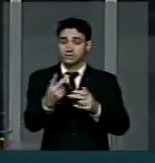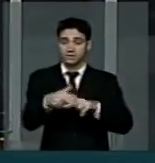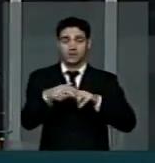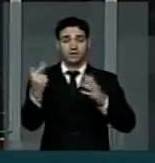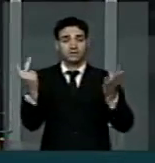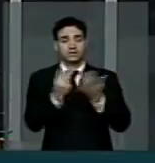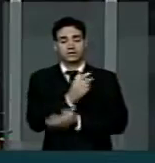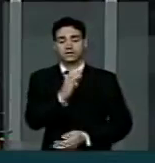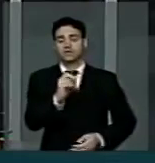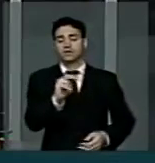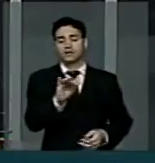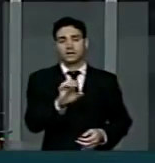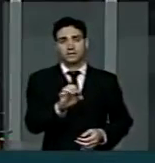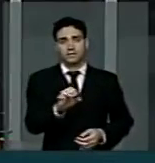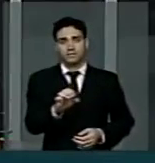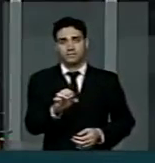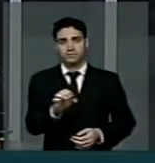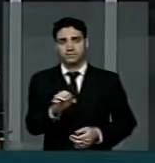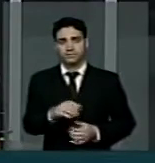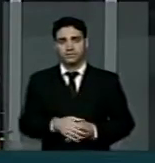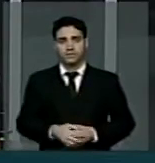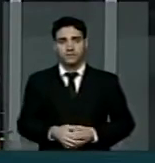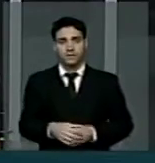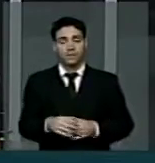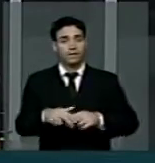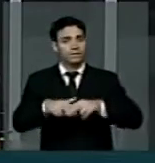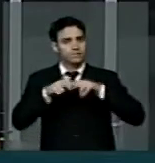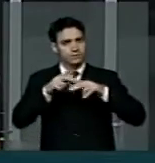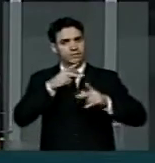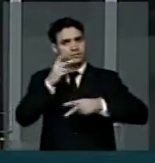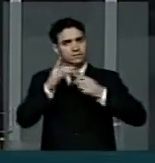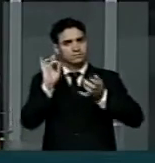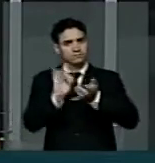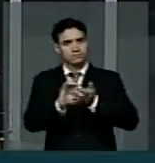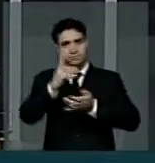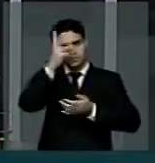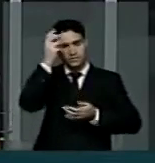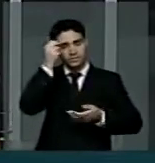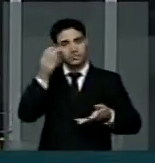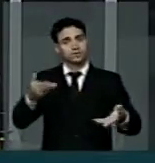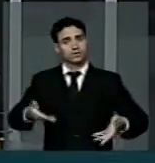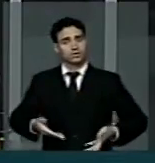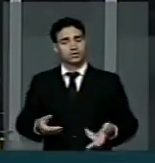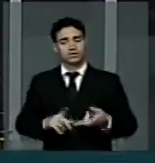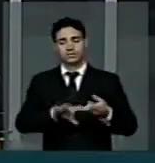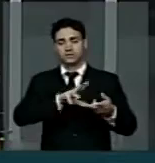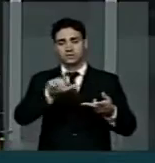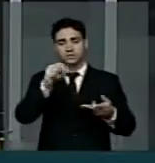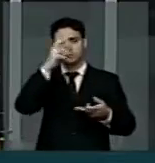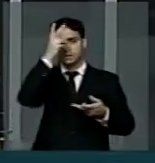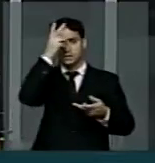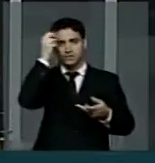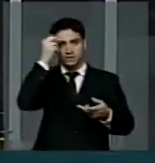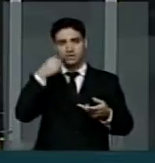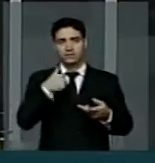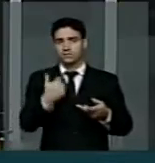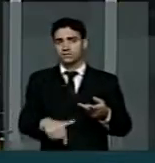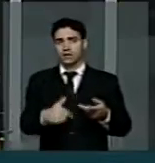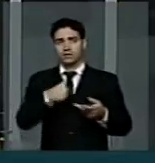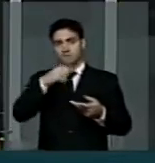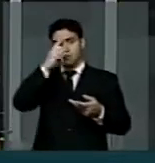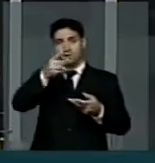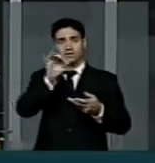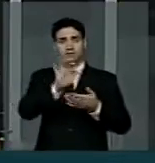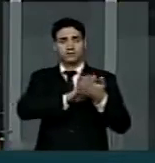crime. Por isso eu digo que as prefeituras hoje, os prefeitos hoje, não mandam muito ou